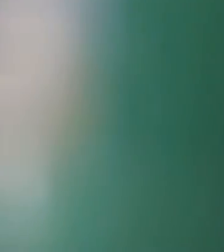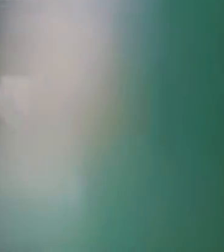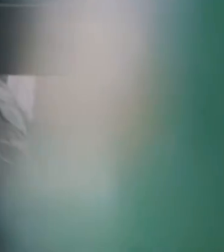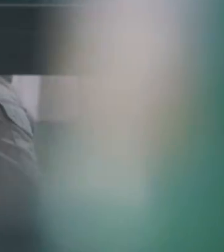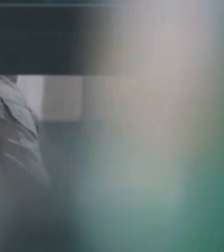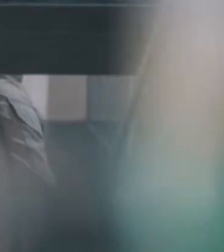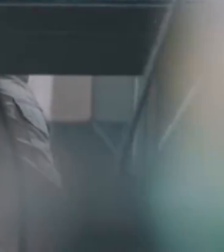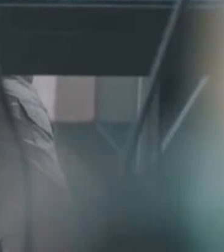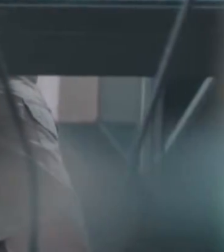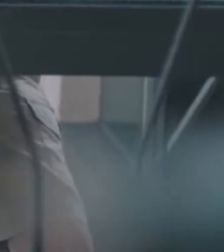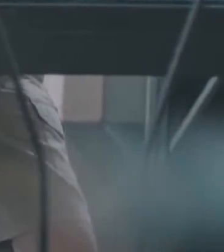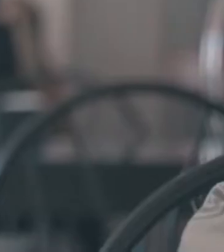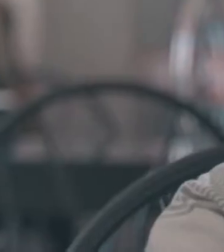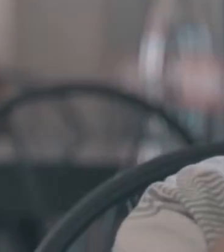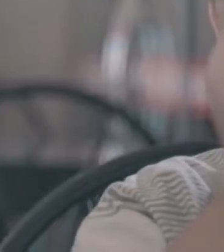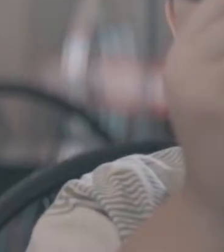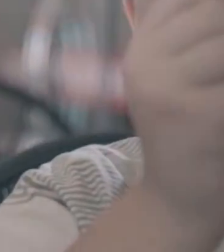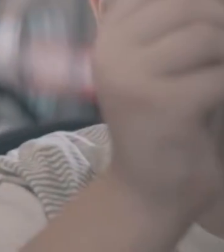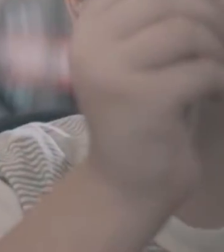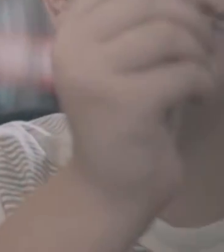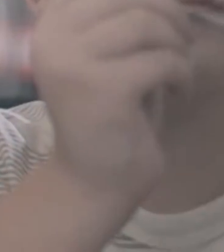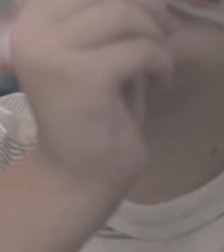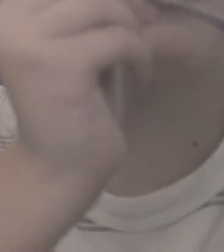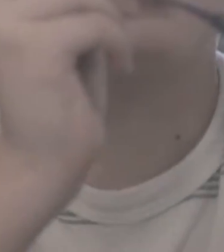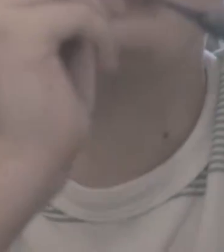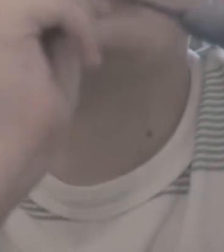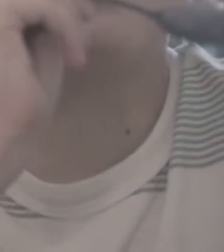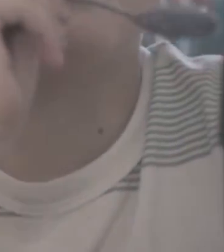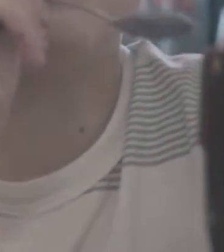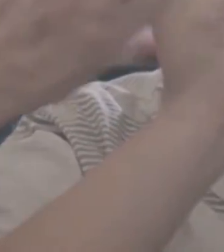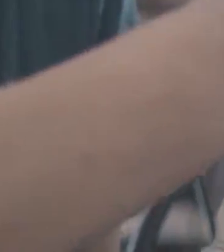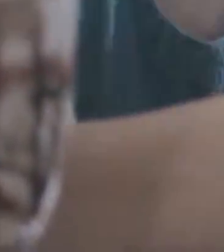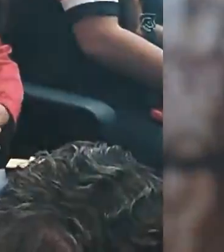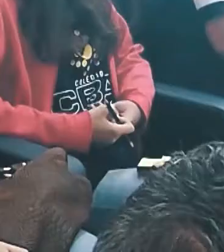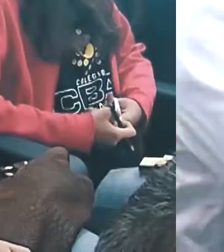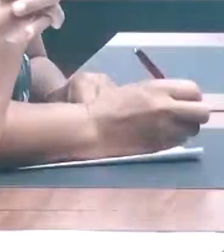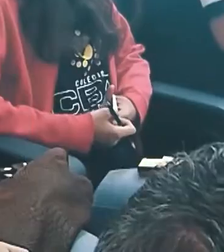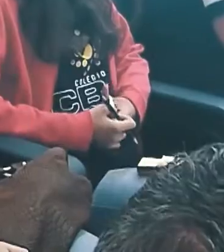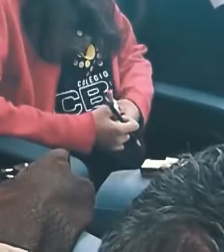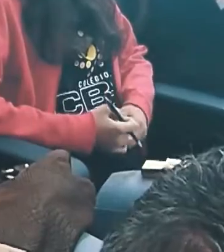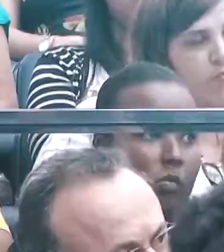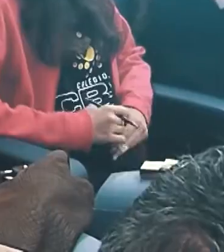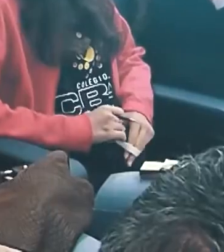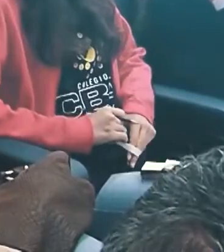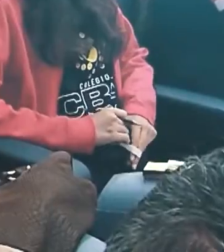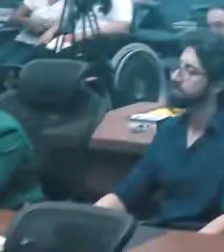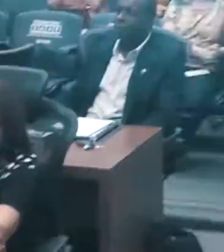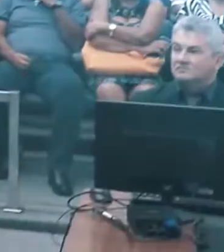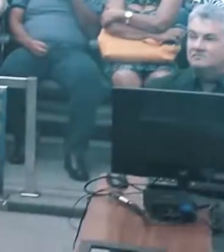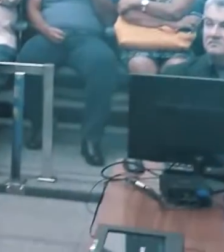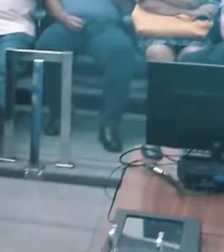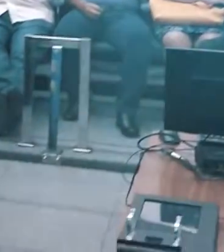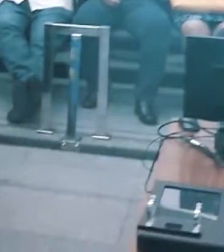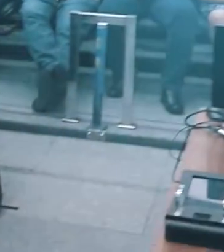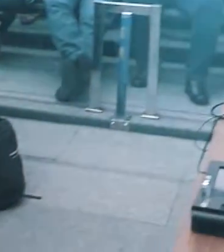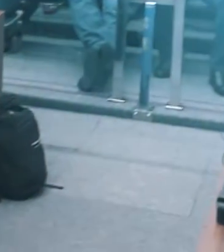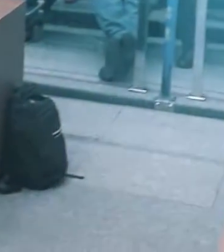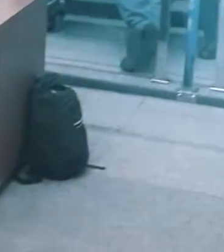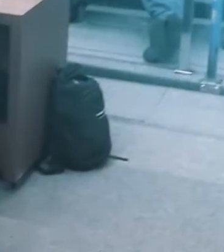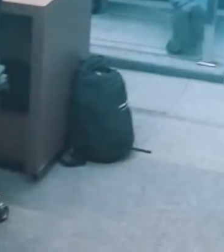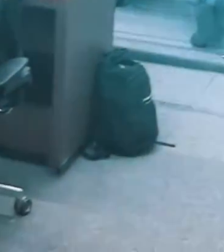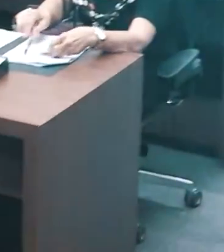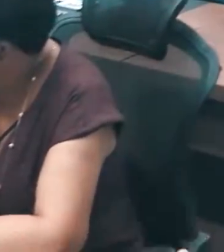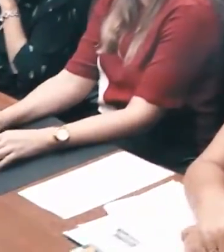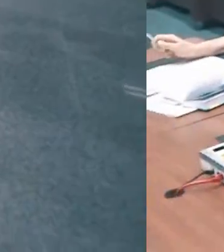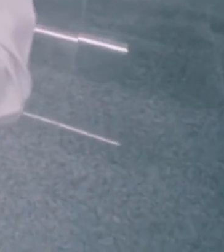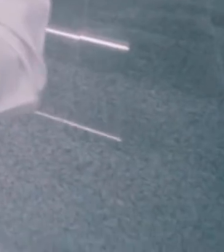Assembleia Legislativa da Dona Marta. A Assembleia é esse espaço de todos, onde a